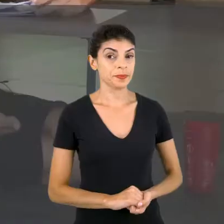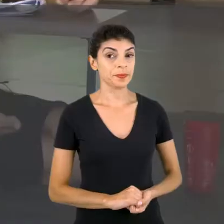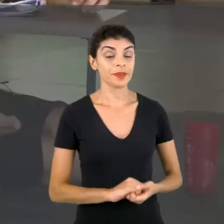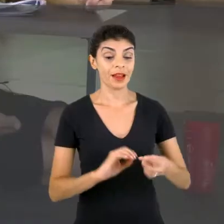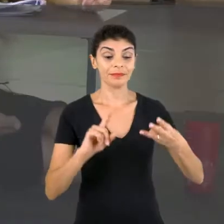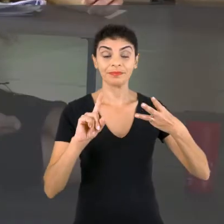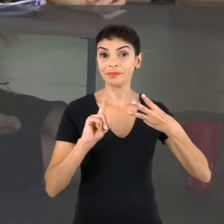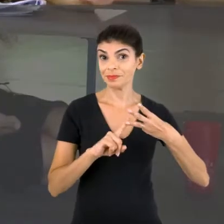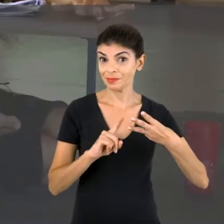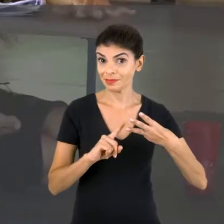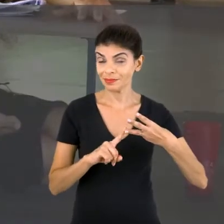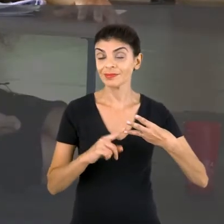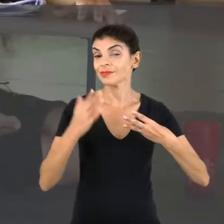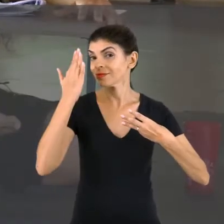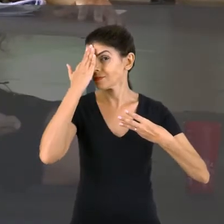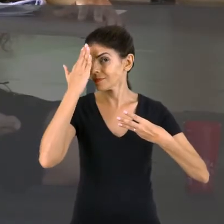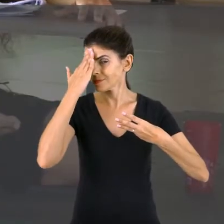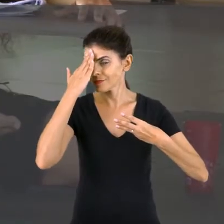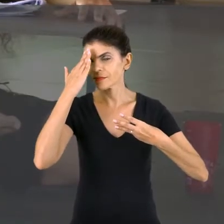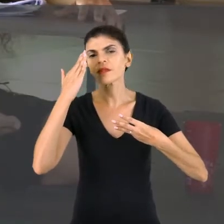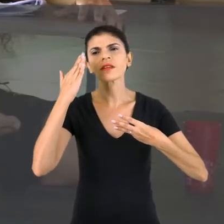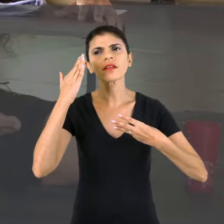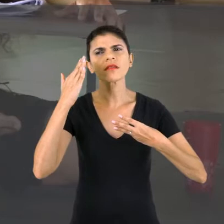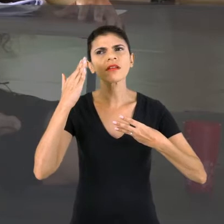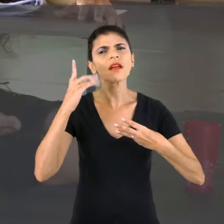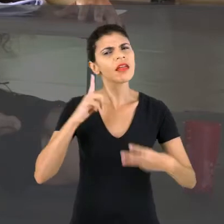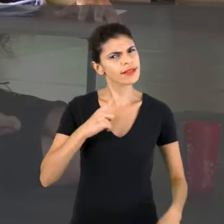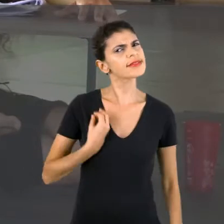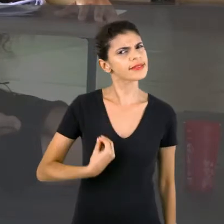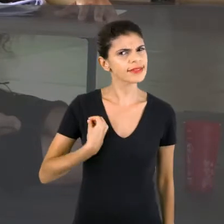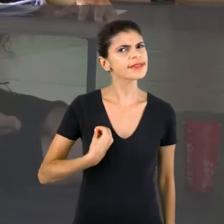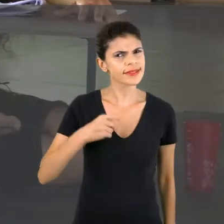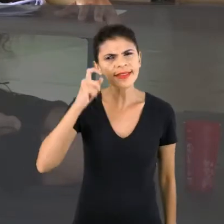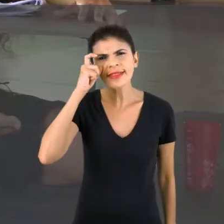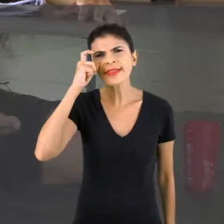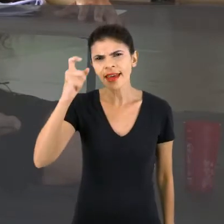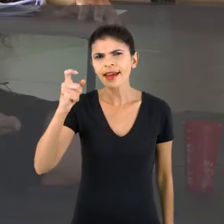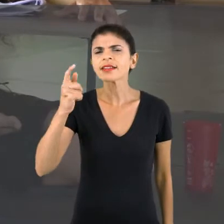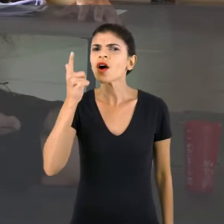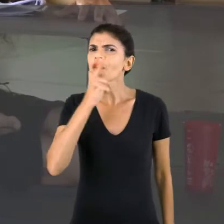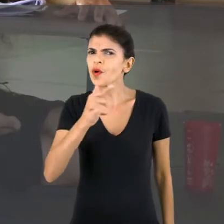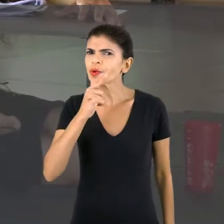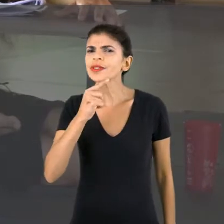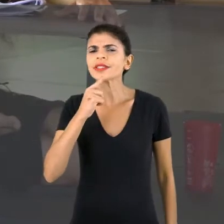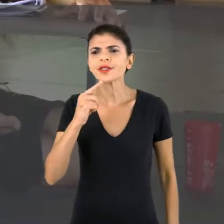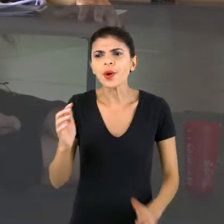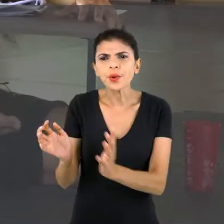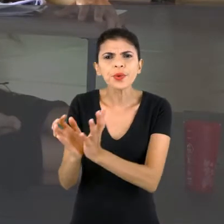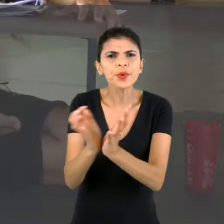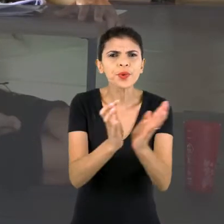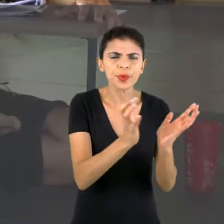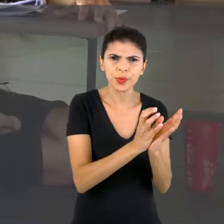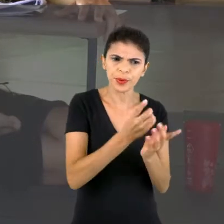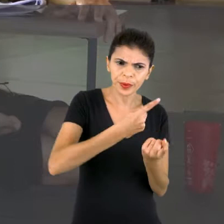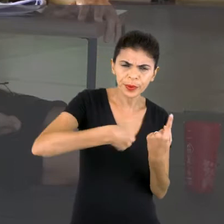prazo. Bom, e a terceira coisa a se ter em vista é pensar se existe o interesse de capitalizar com as ações